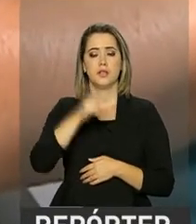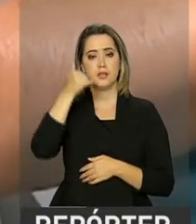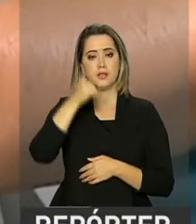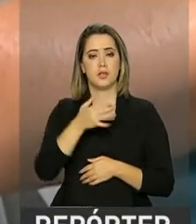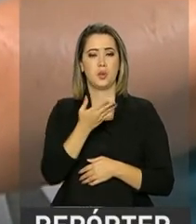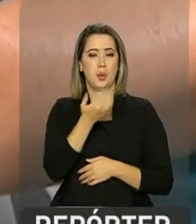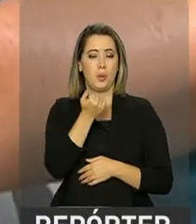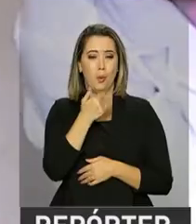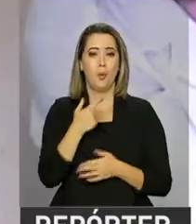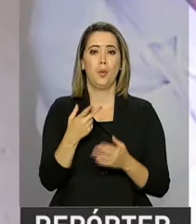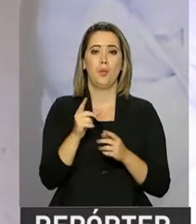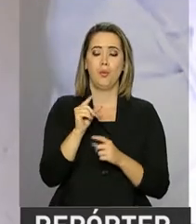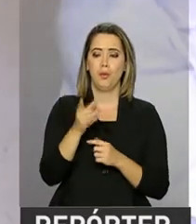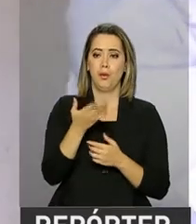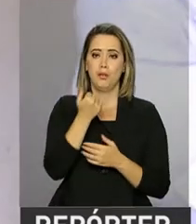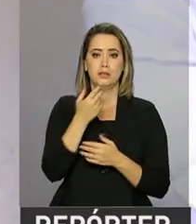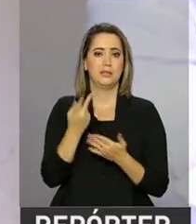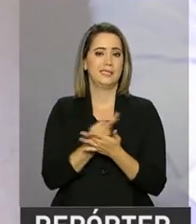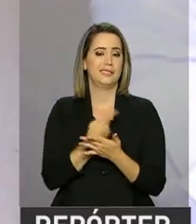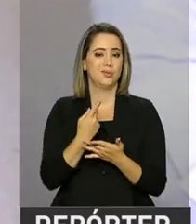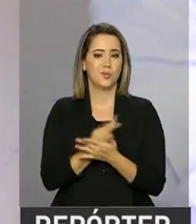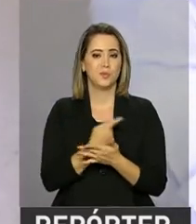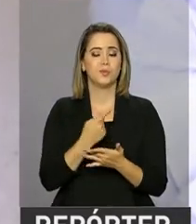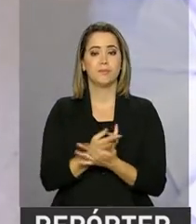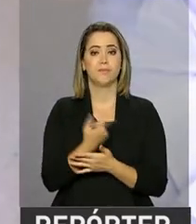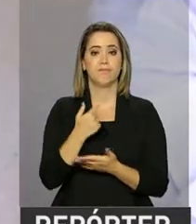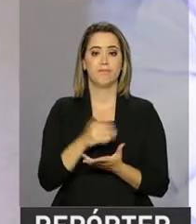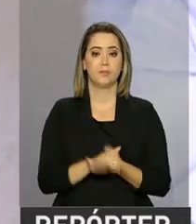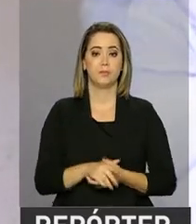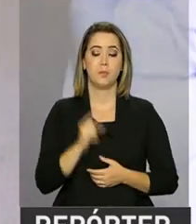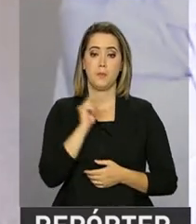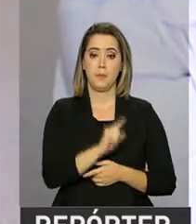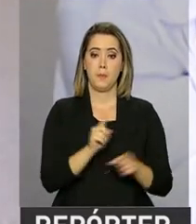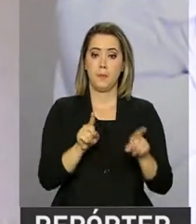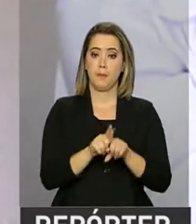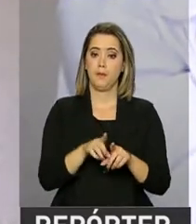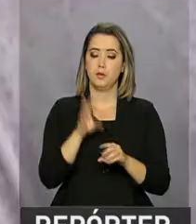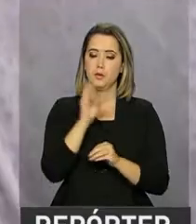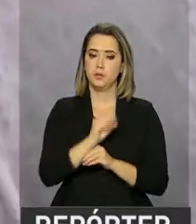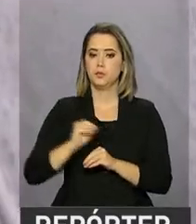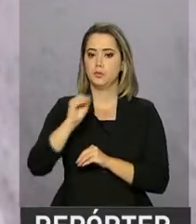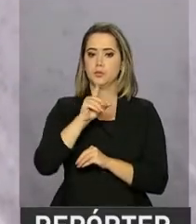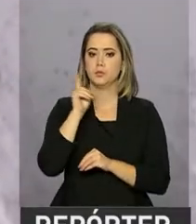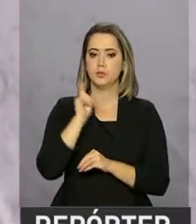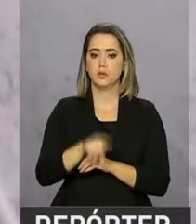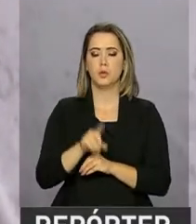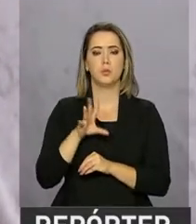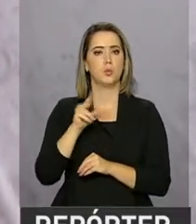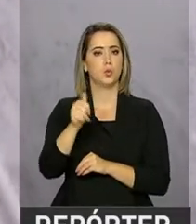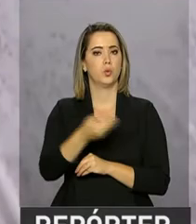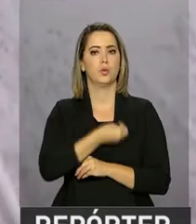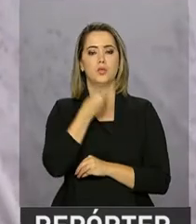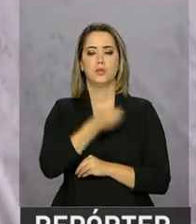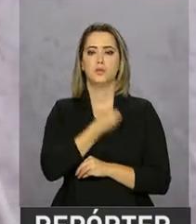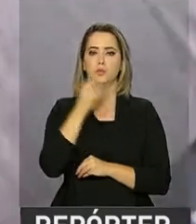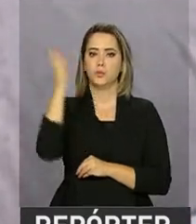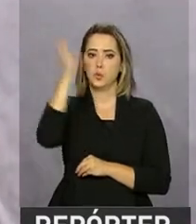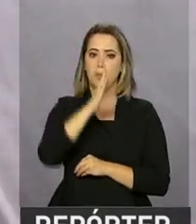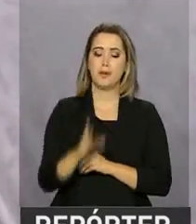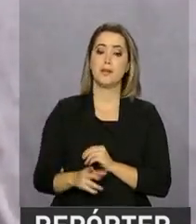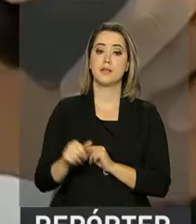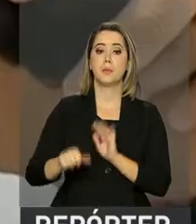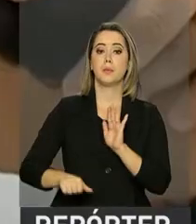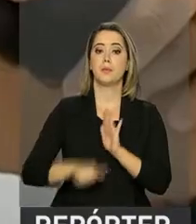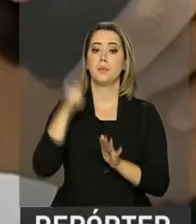dessas que é o senhor não consegue manipular e esse acompanhamento é por toda a vida o brasil é um dos países